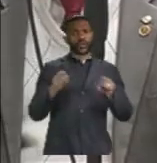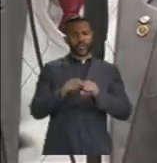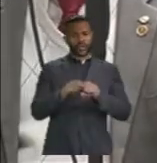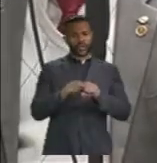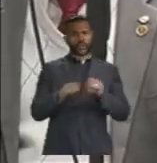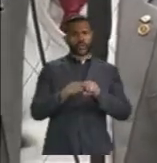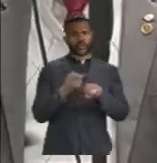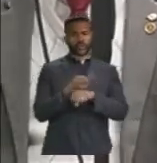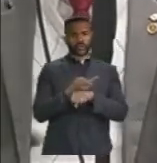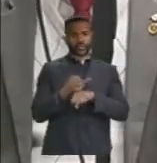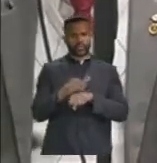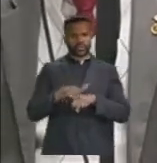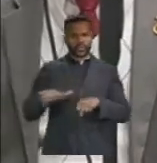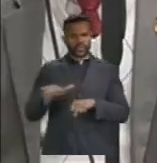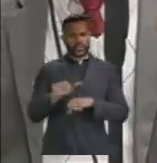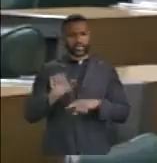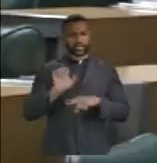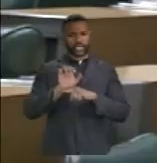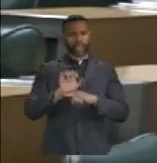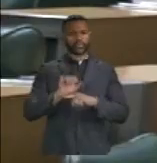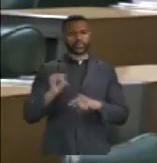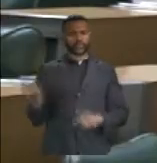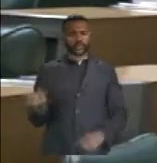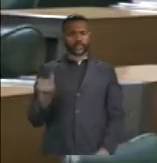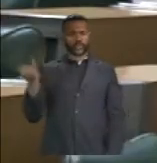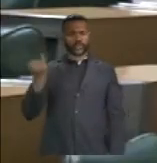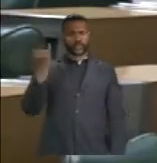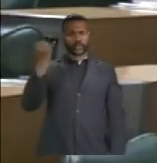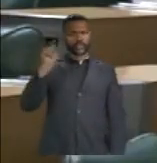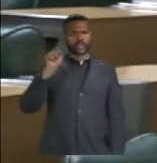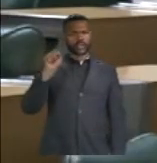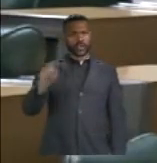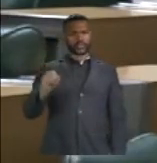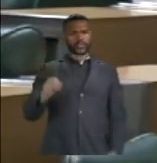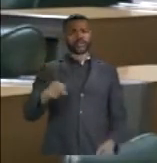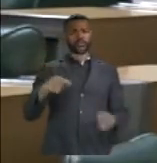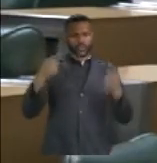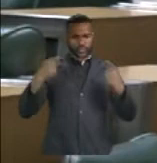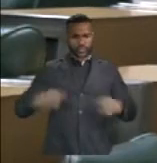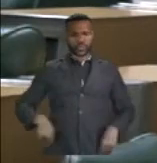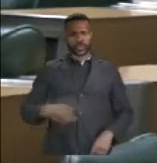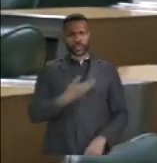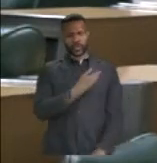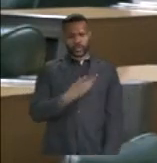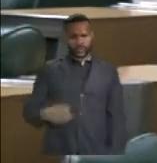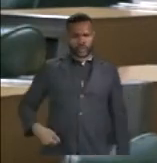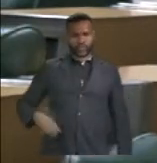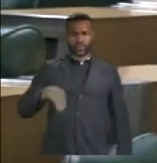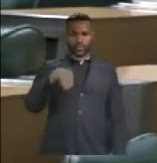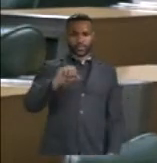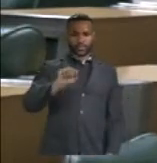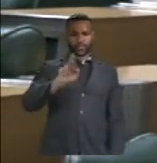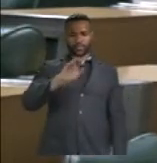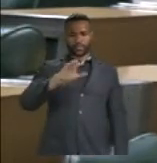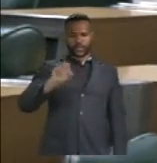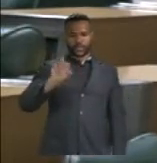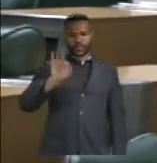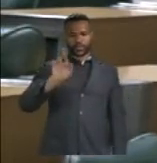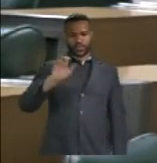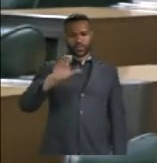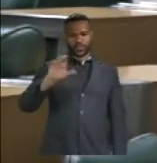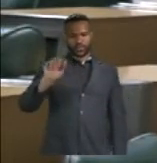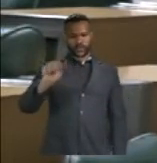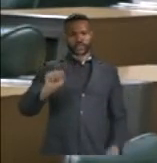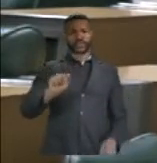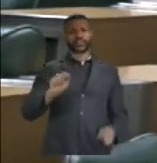procuradoria geral do estado também é de suma importância essa posição do governo é márcio frança se houver no no